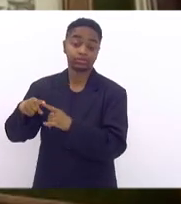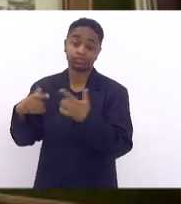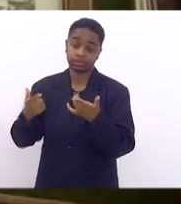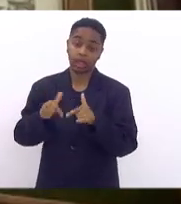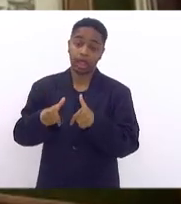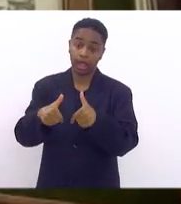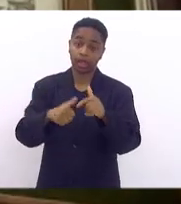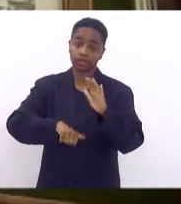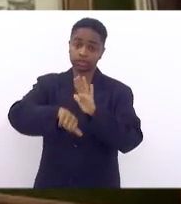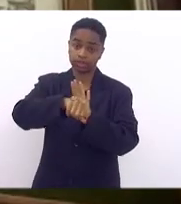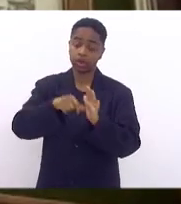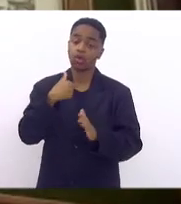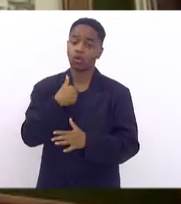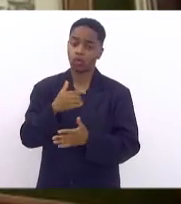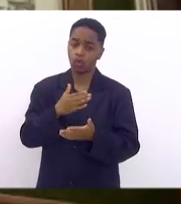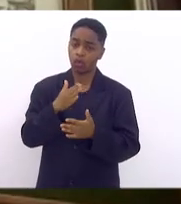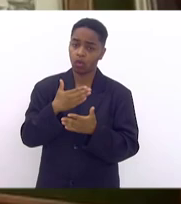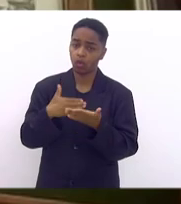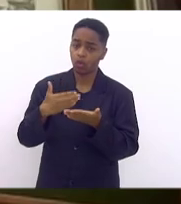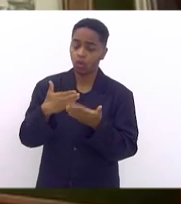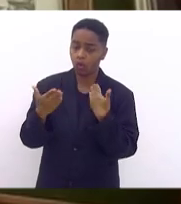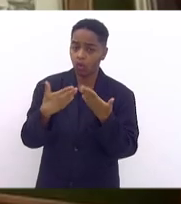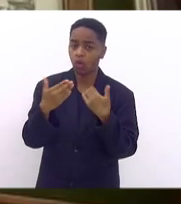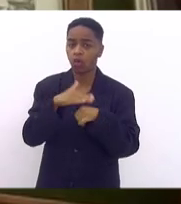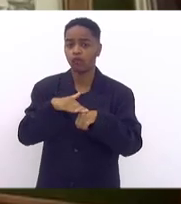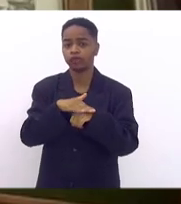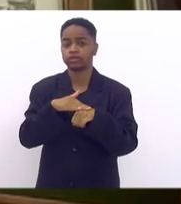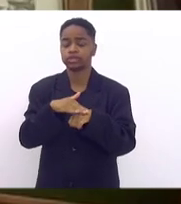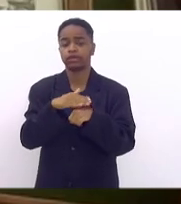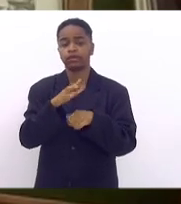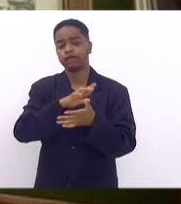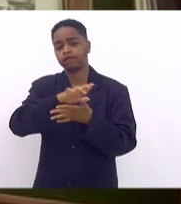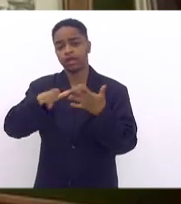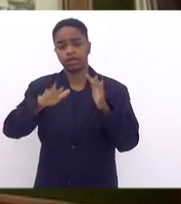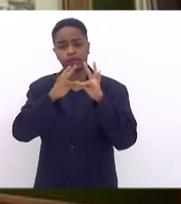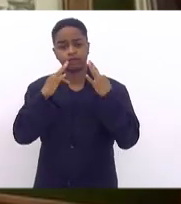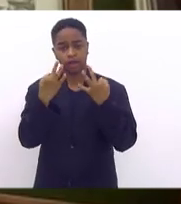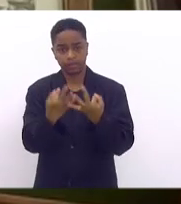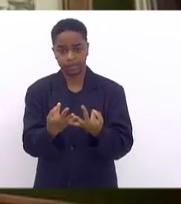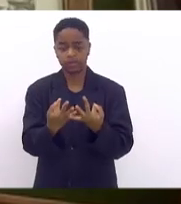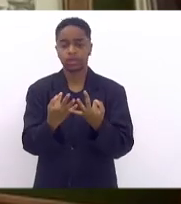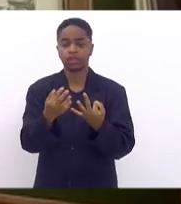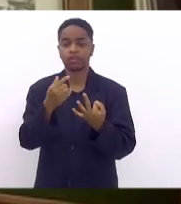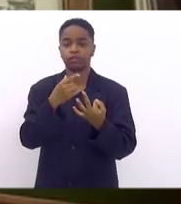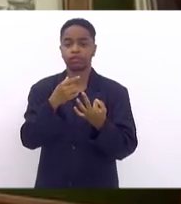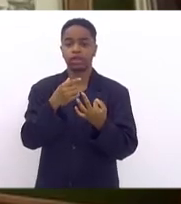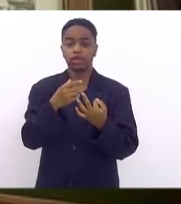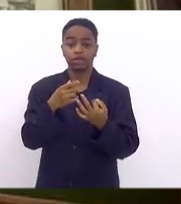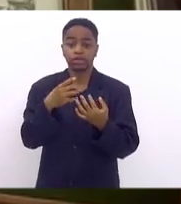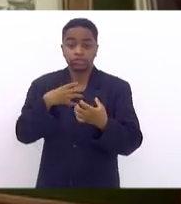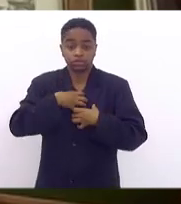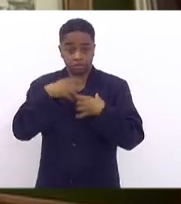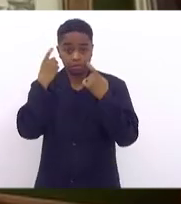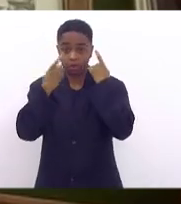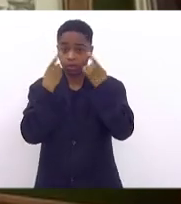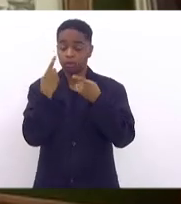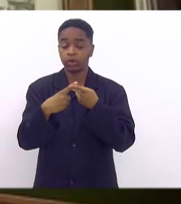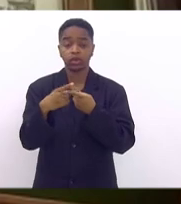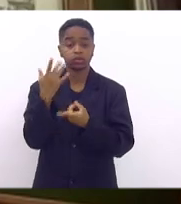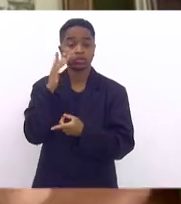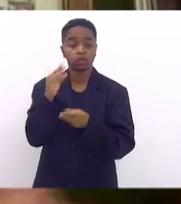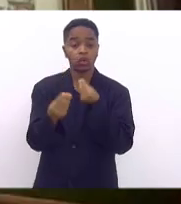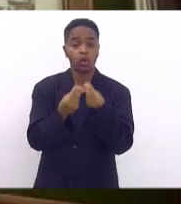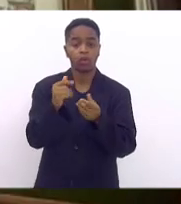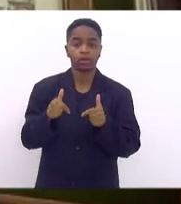cometendo crimes. Eu conversei com vários pais de vítimas, pais de agressores, que estão em desespero. Eles não sabem o que